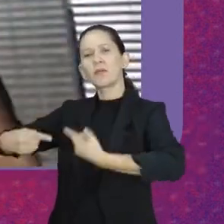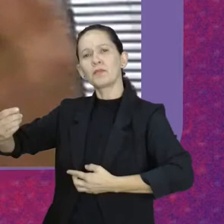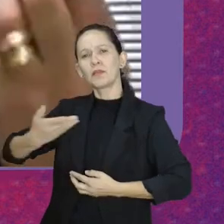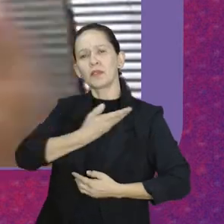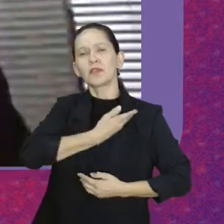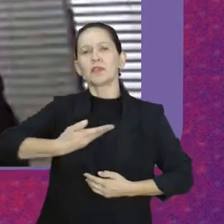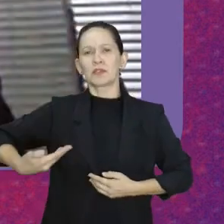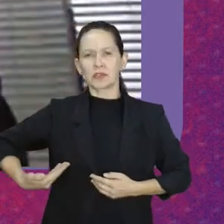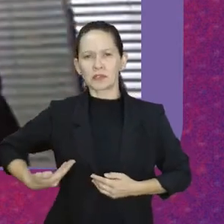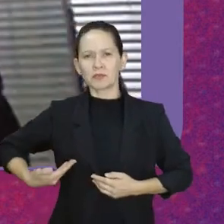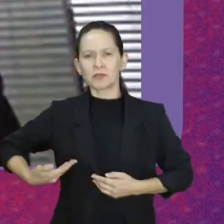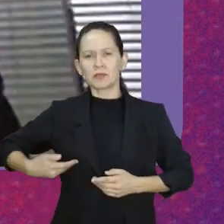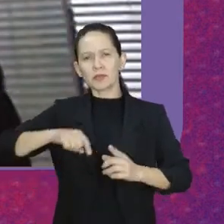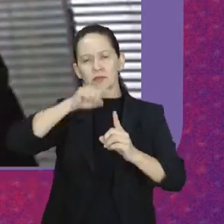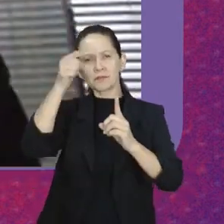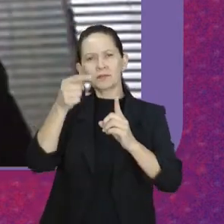públicas,